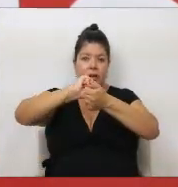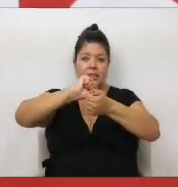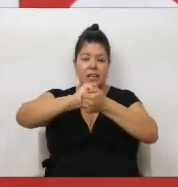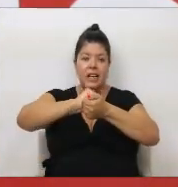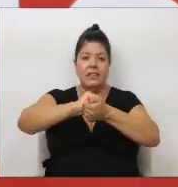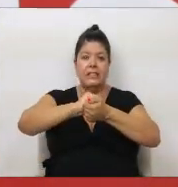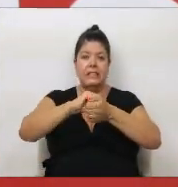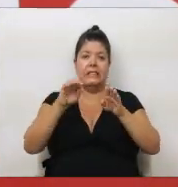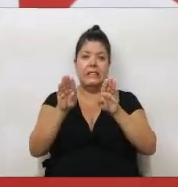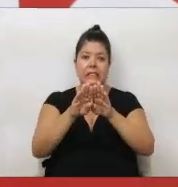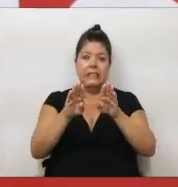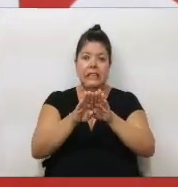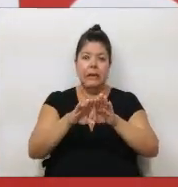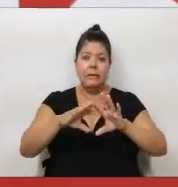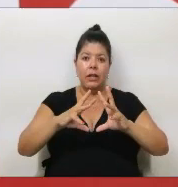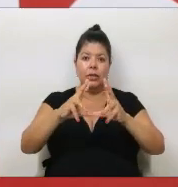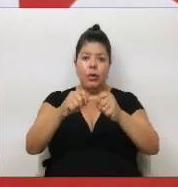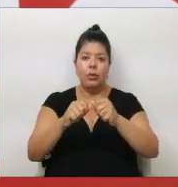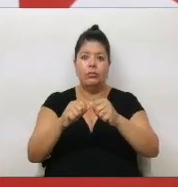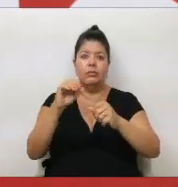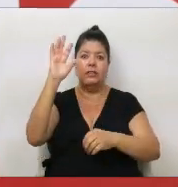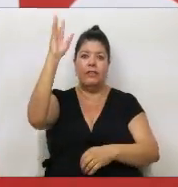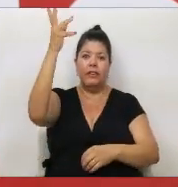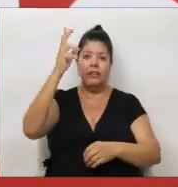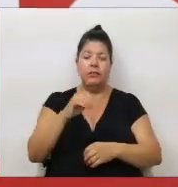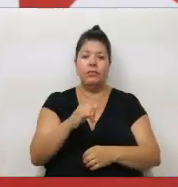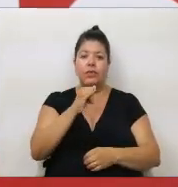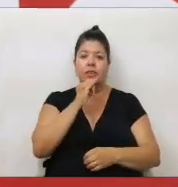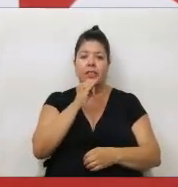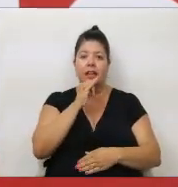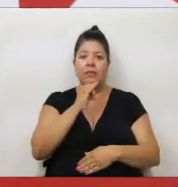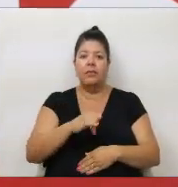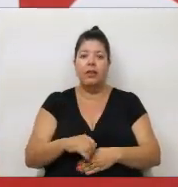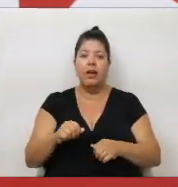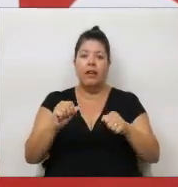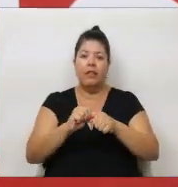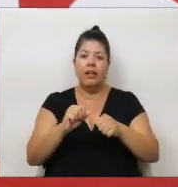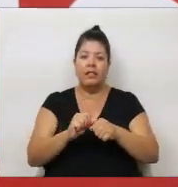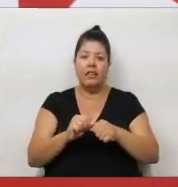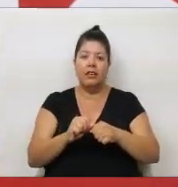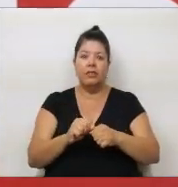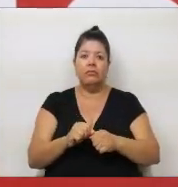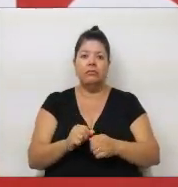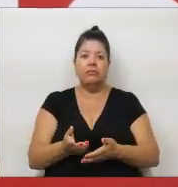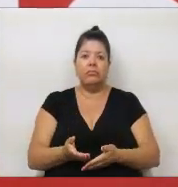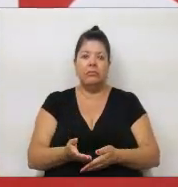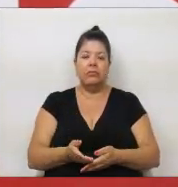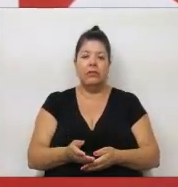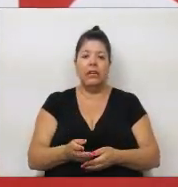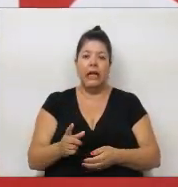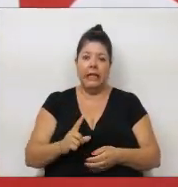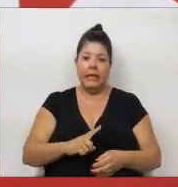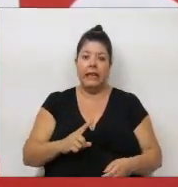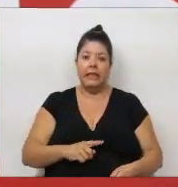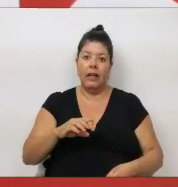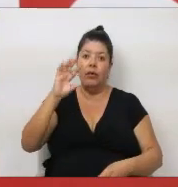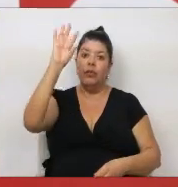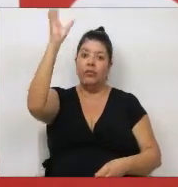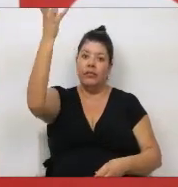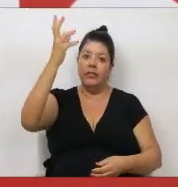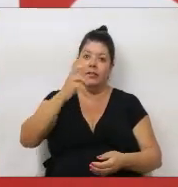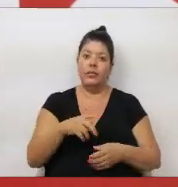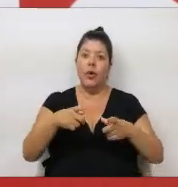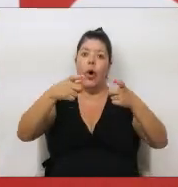mas que se tenha para todo tipo de evento. Por exemplo, vamos fazer uma conferência da cultura. Nós temos que ter um centro de eventos para